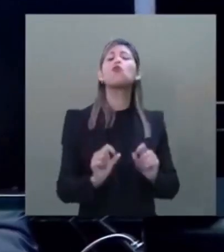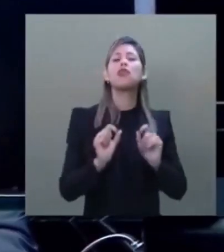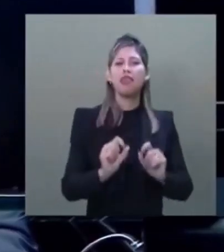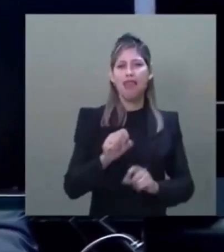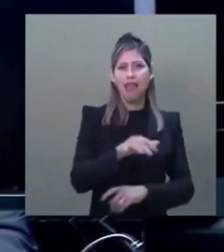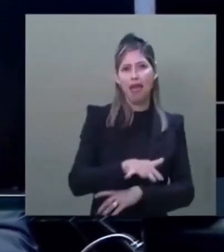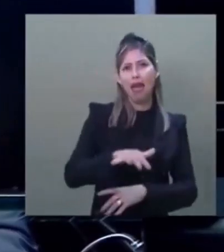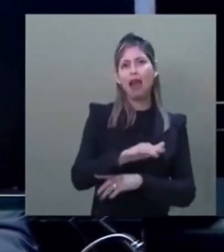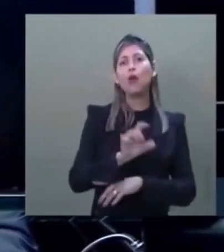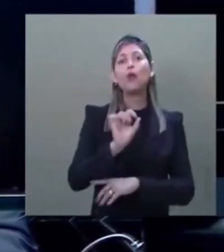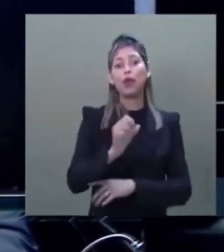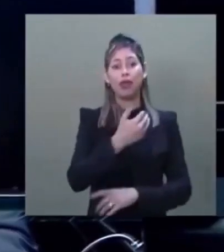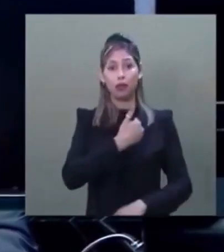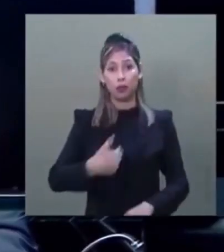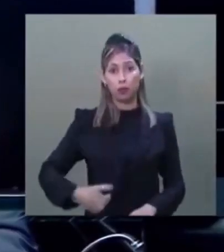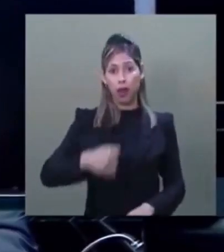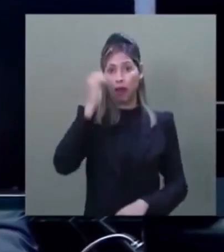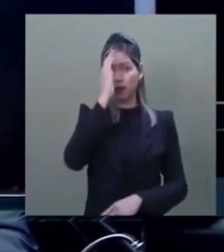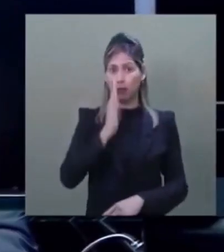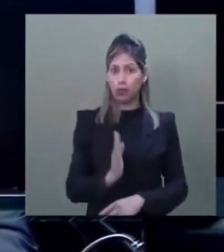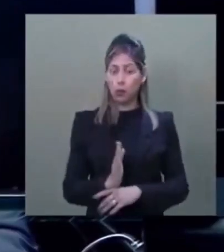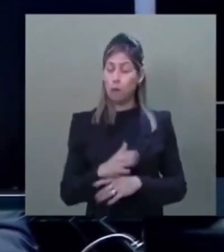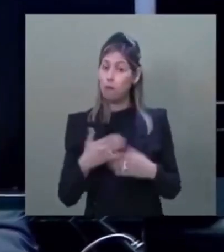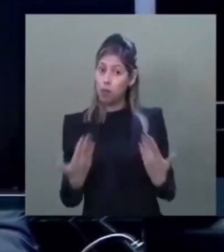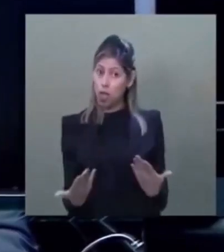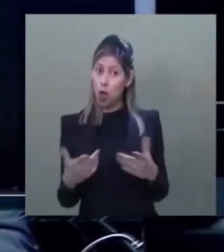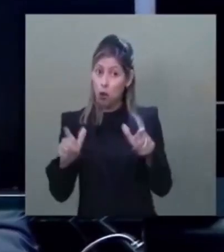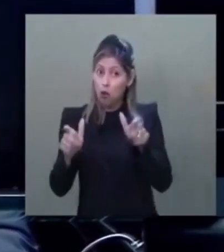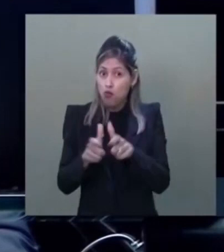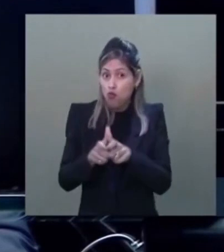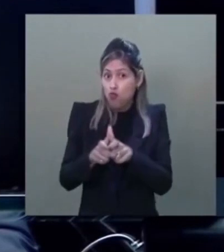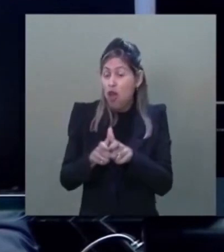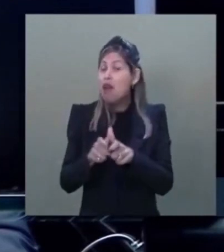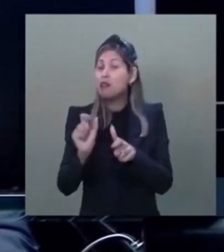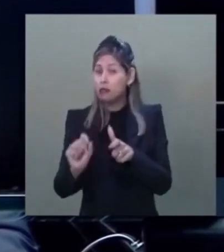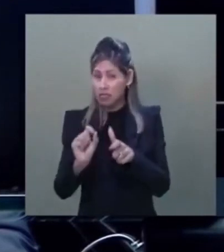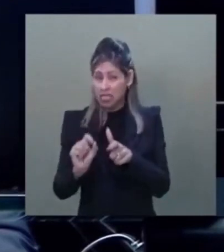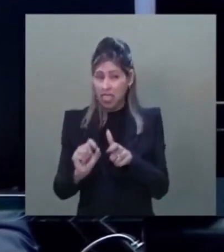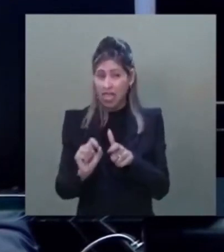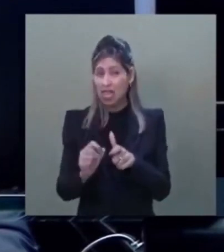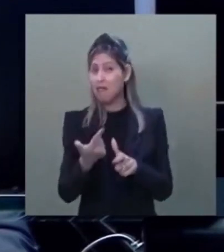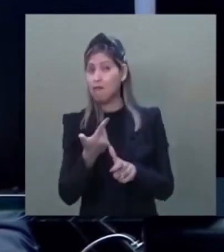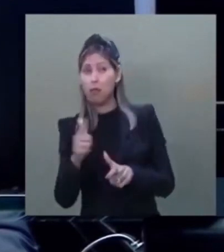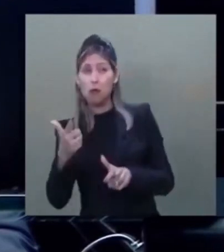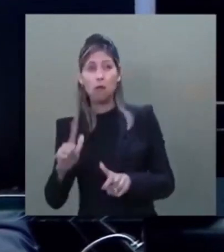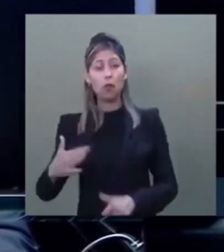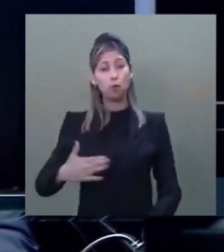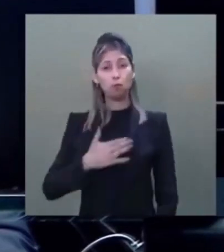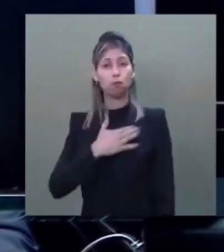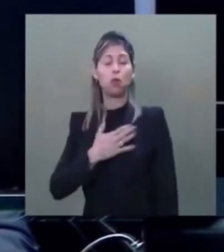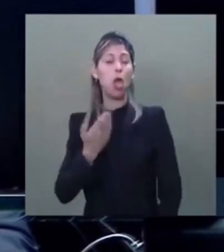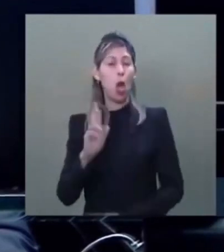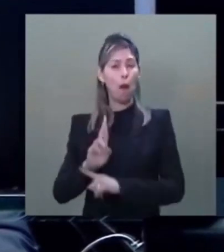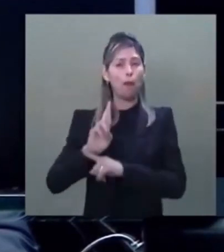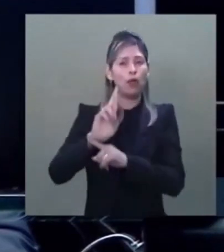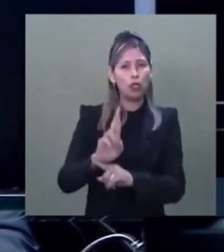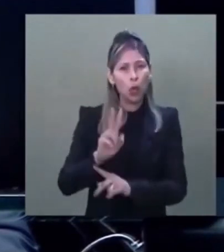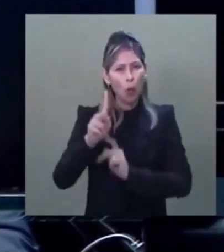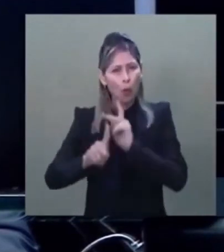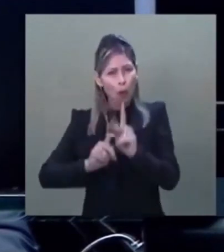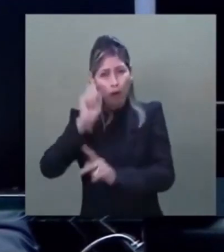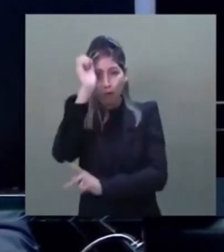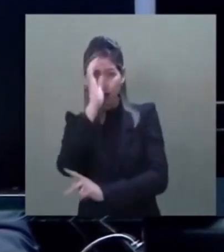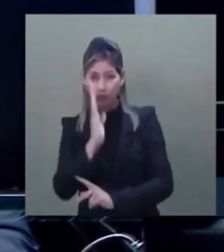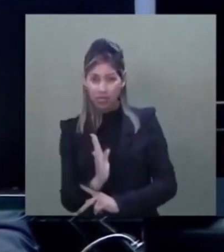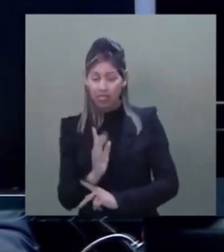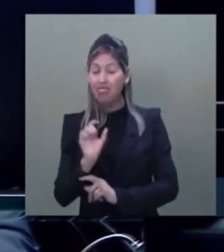avaliação da matéria pelos parlamentares, o presidente da Casa, senador Rodrigo Pacheco, do PSD de Minas Gerais,